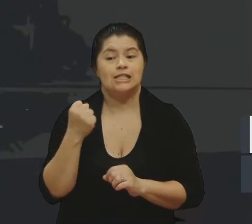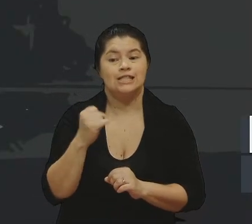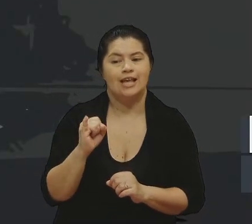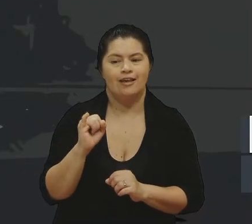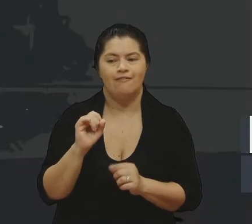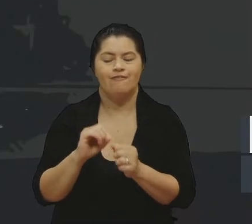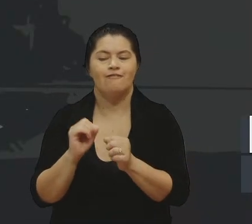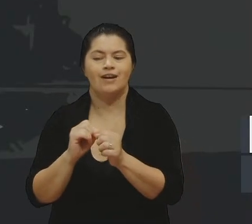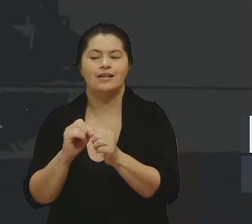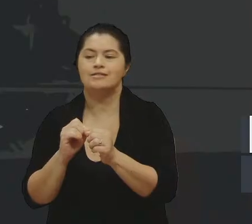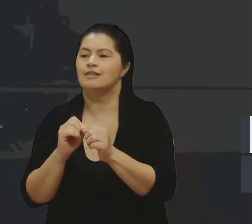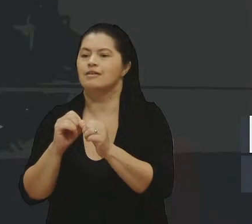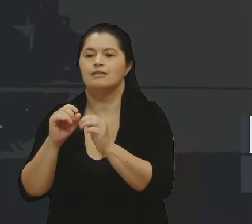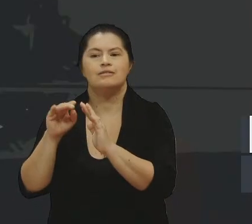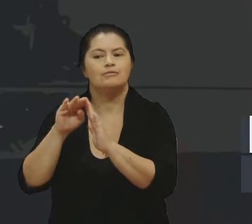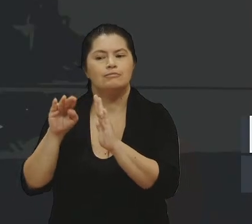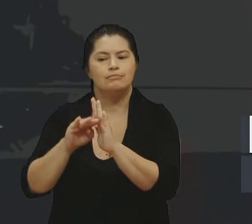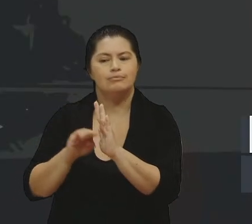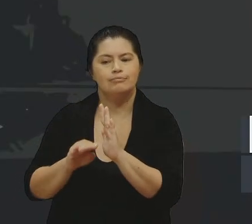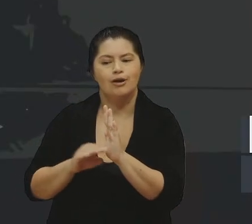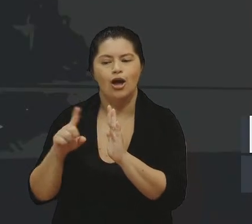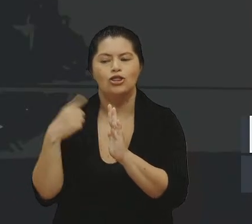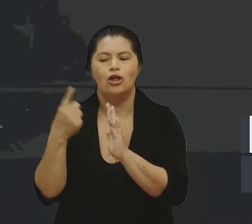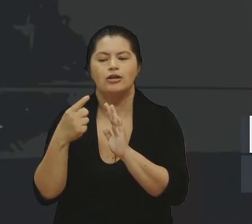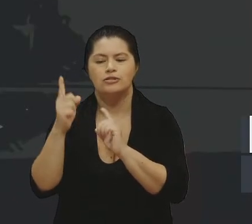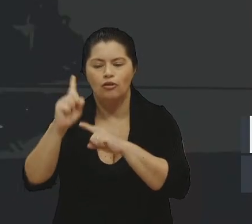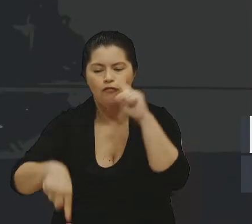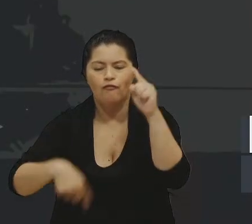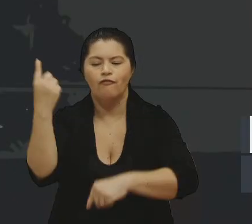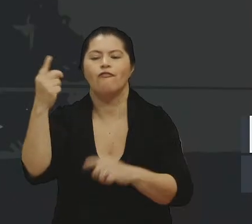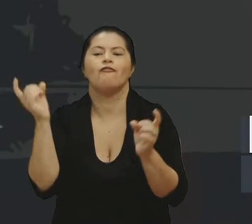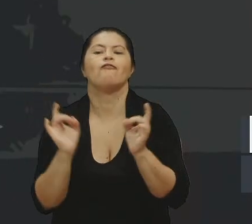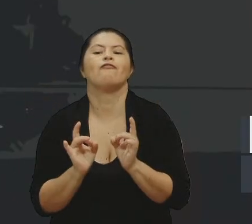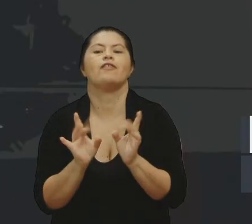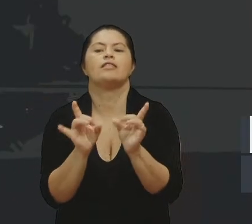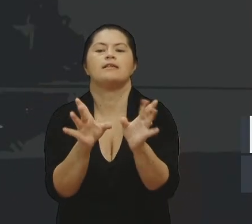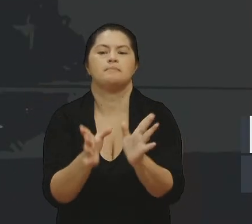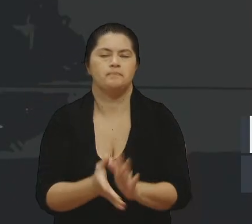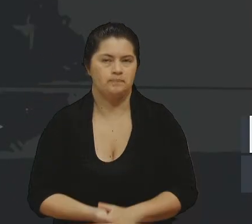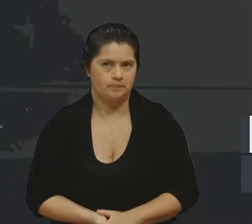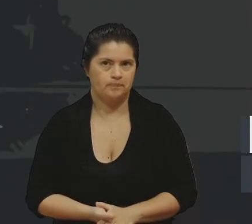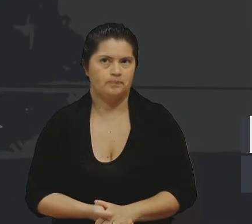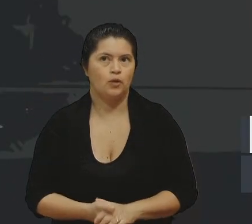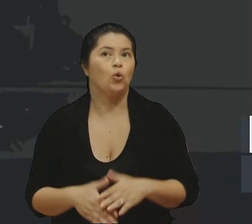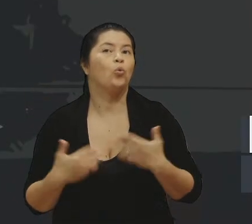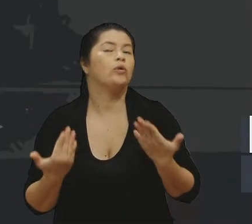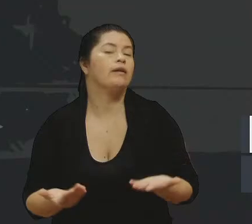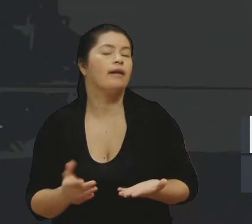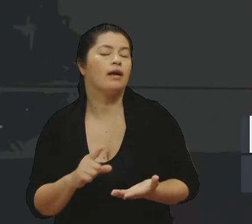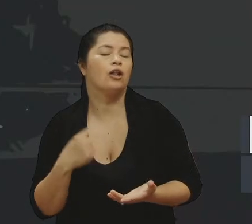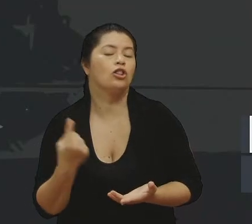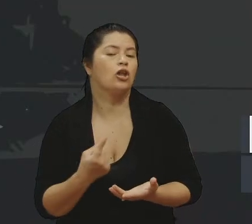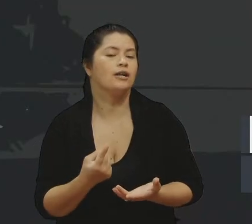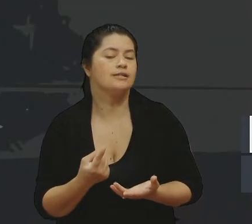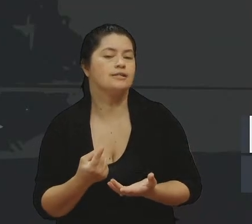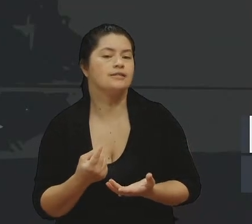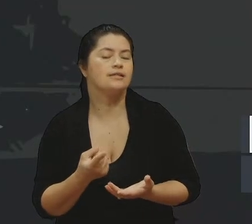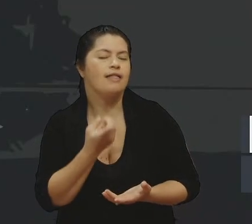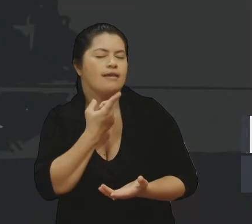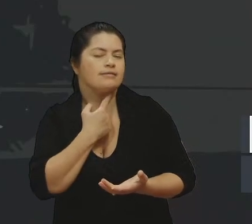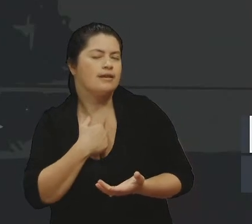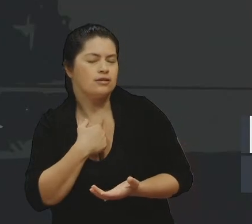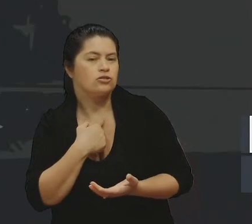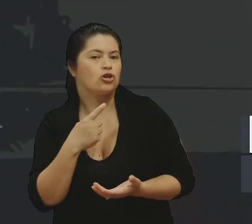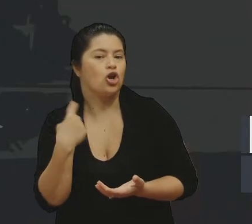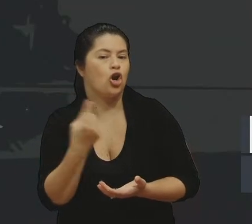baixo, geralmente é mais fácil da gente poder converter em venda. Então, o que a gente quer com tudo isso? O faz sentido, o desejo. A gente